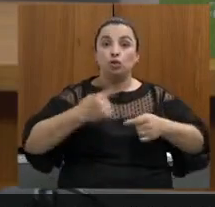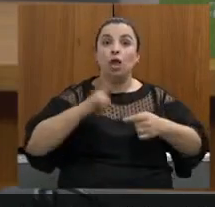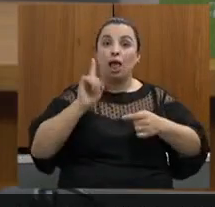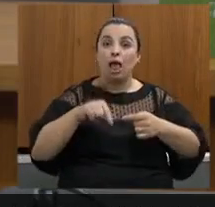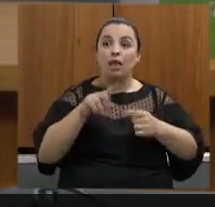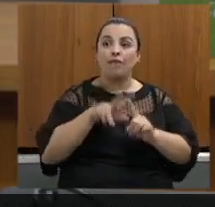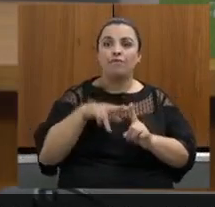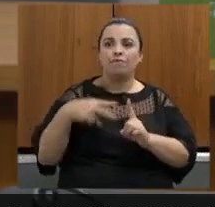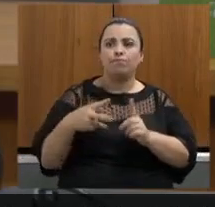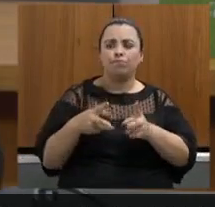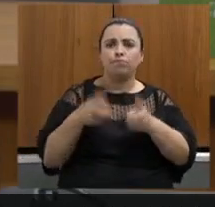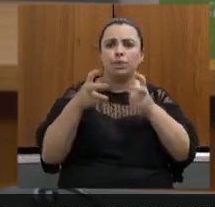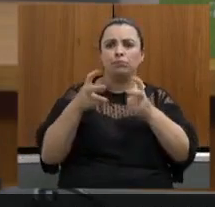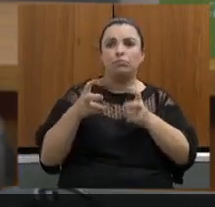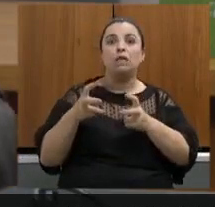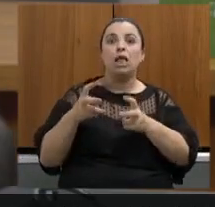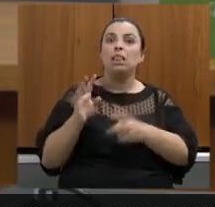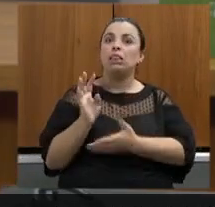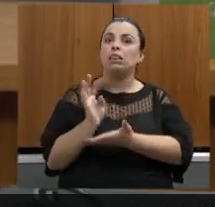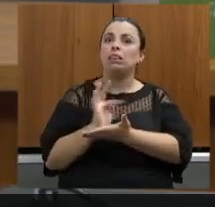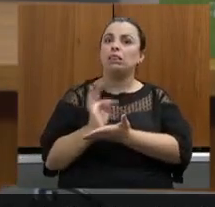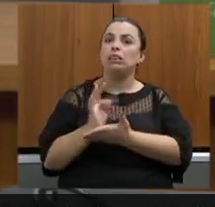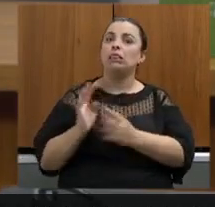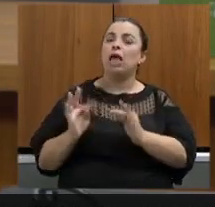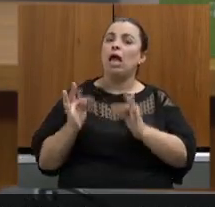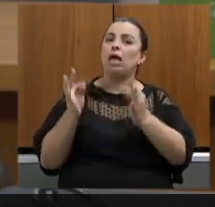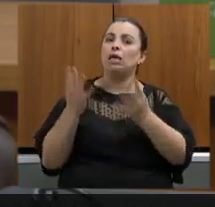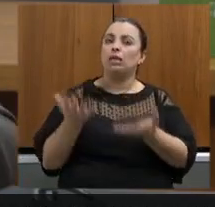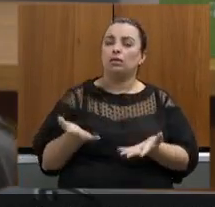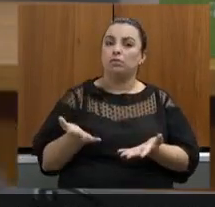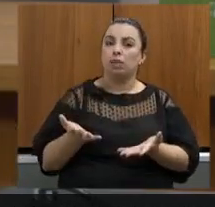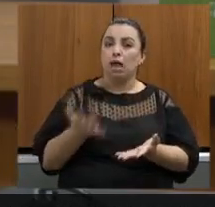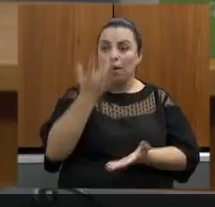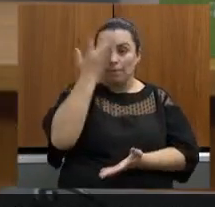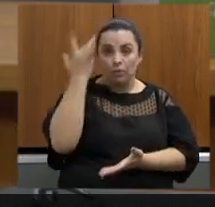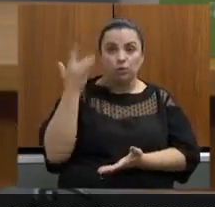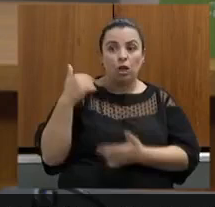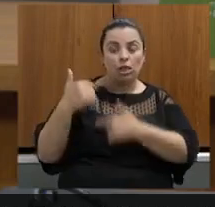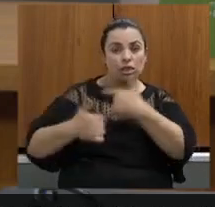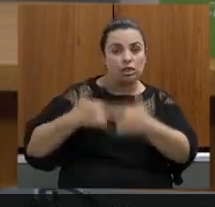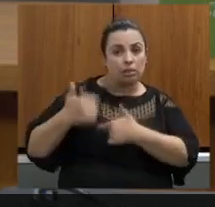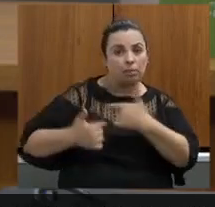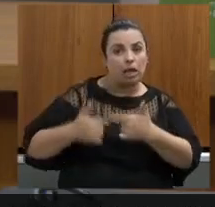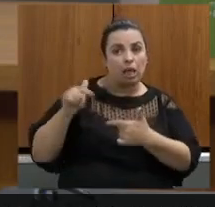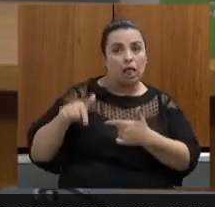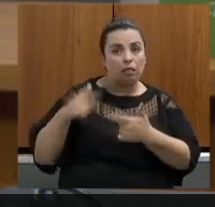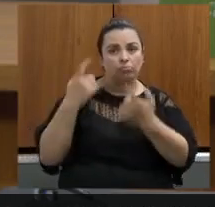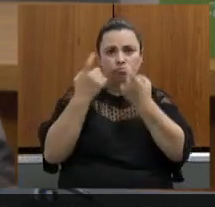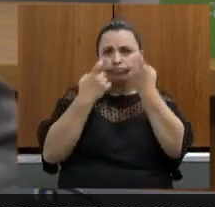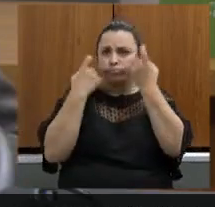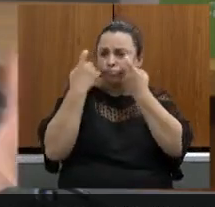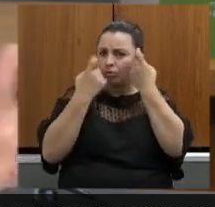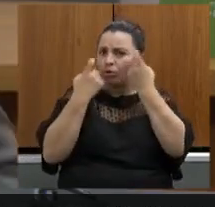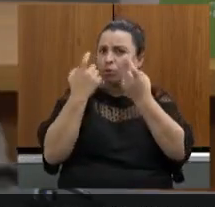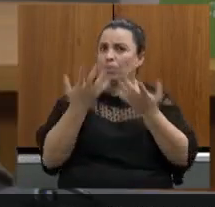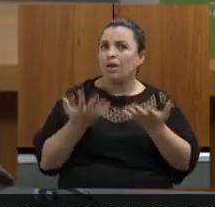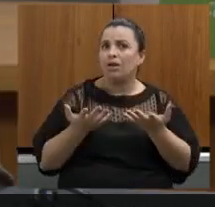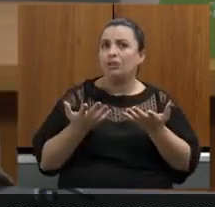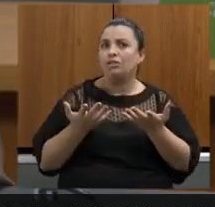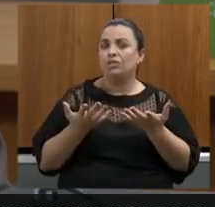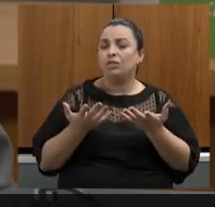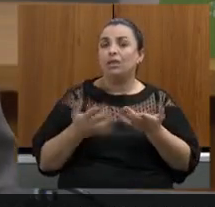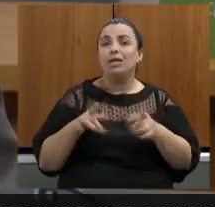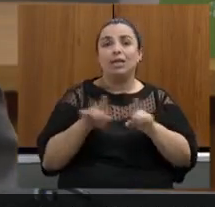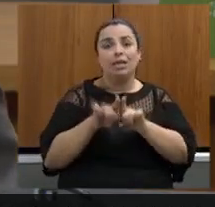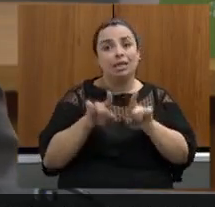preocupante é desgastante para quem está na ativa preocupante muito preocupante para o comando mas isso